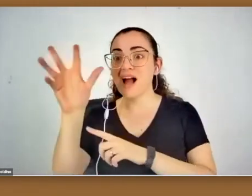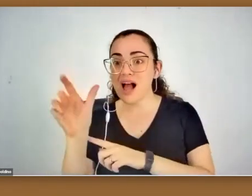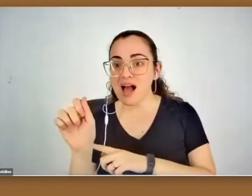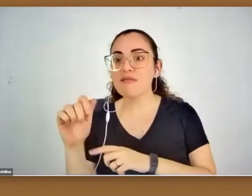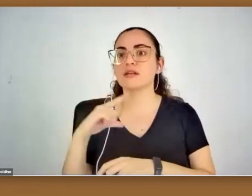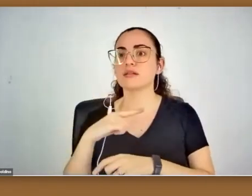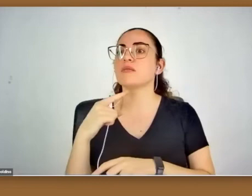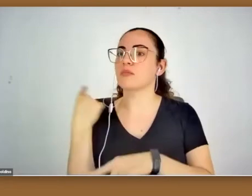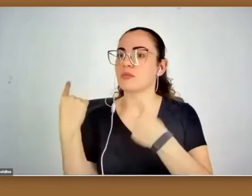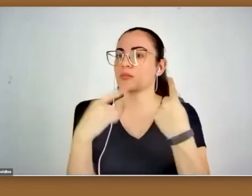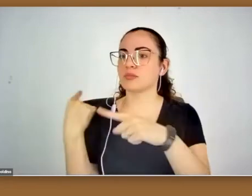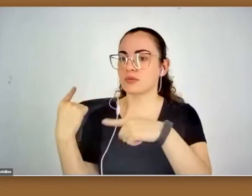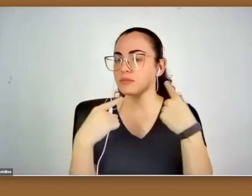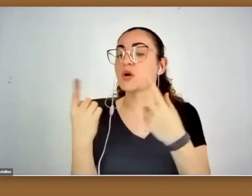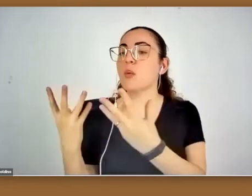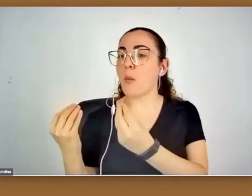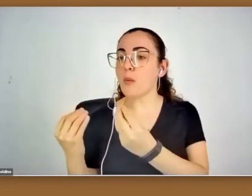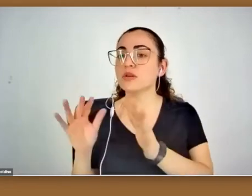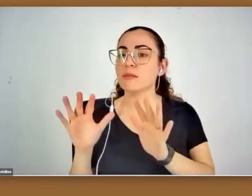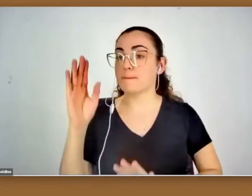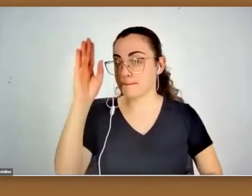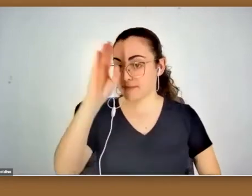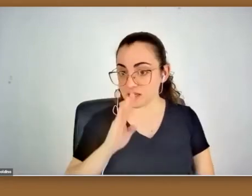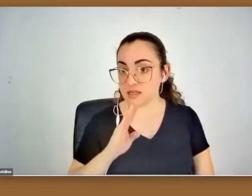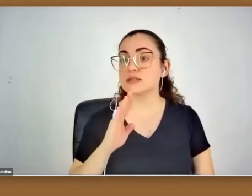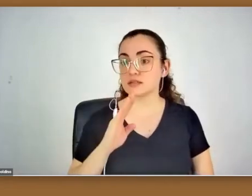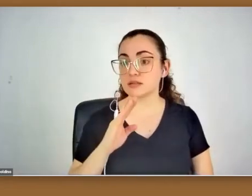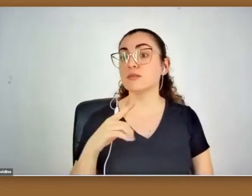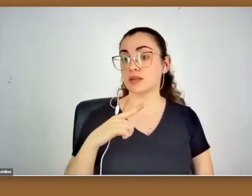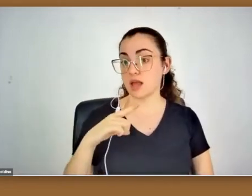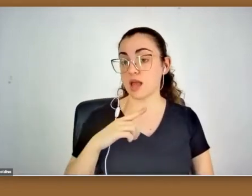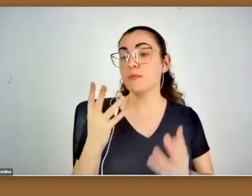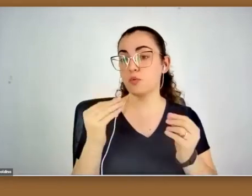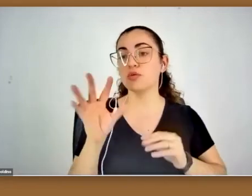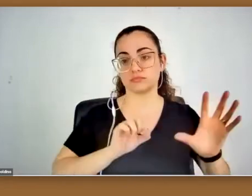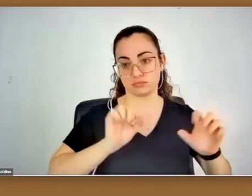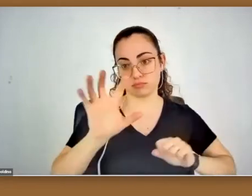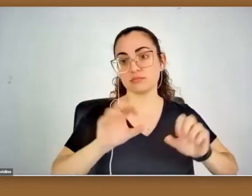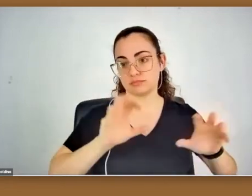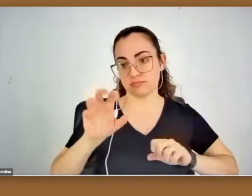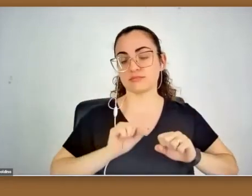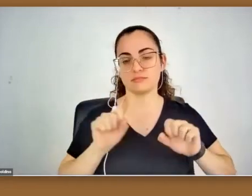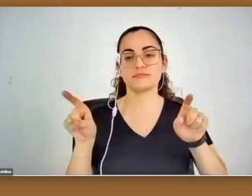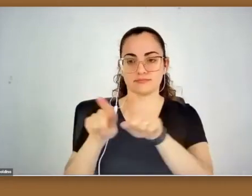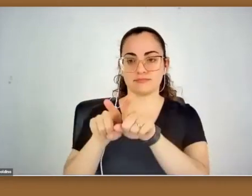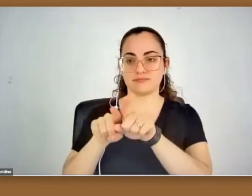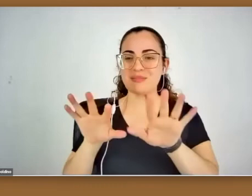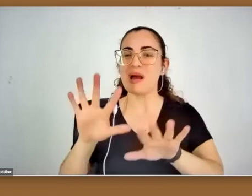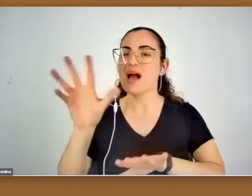no Brasil, então é uma coisa para a gente, né, ficar ligado, tá, em nosso radar também.